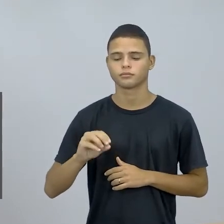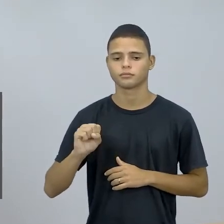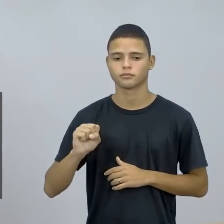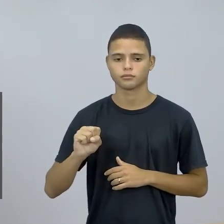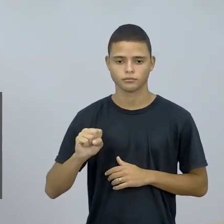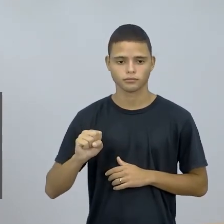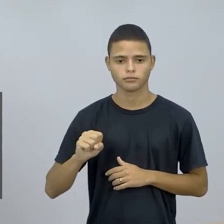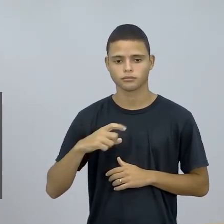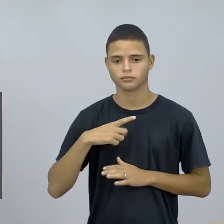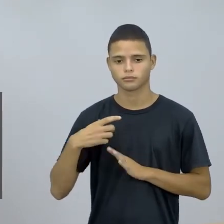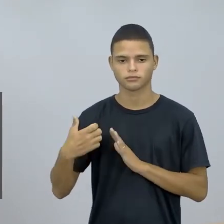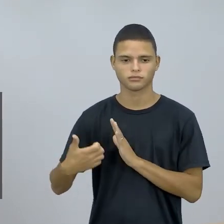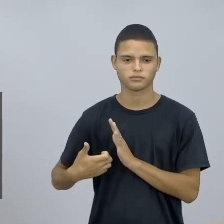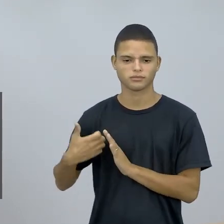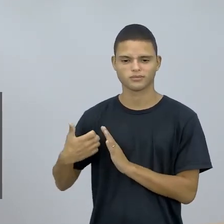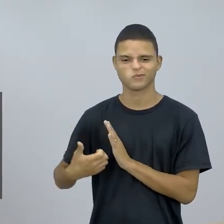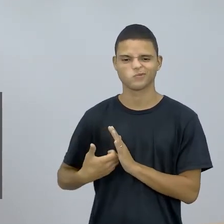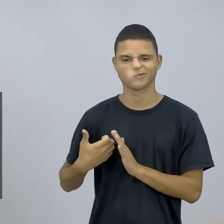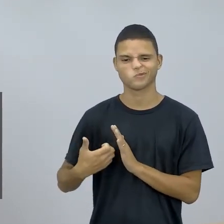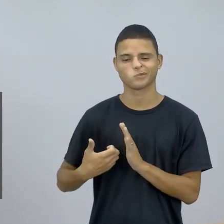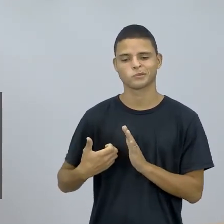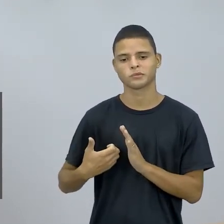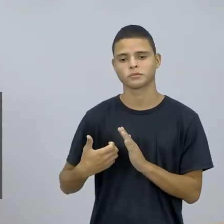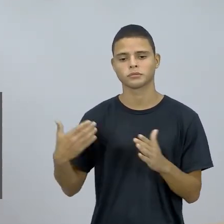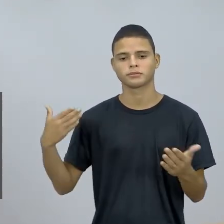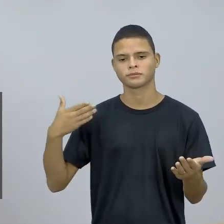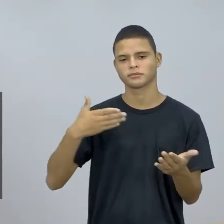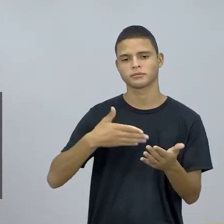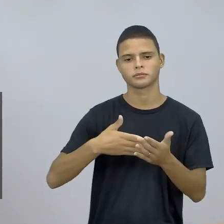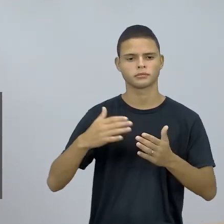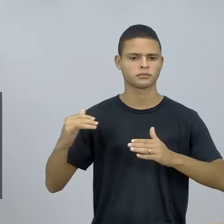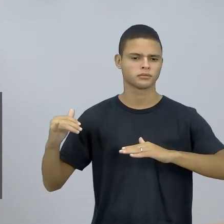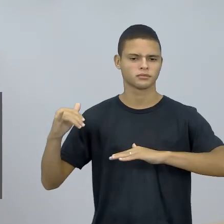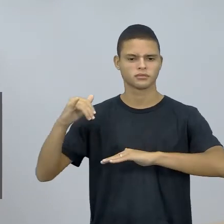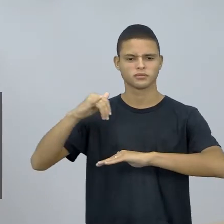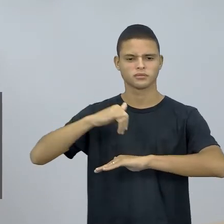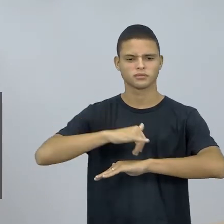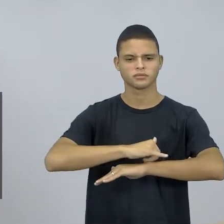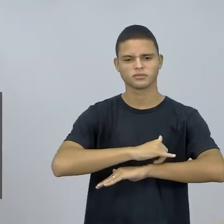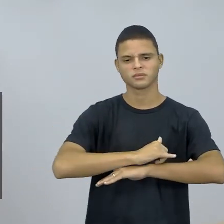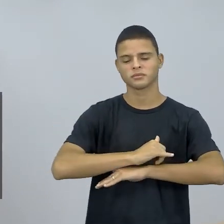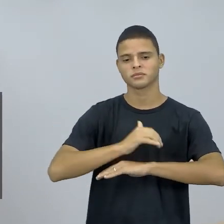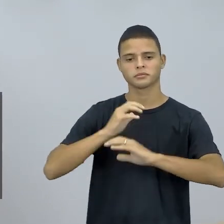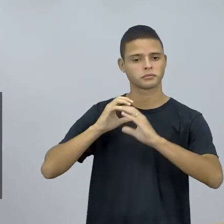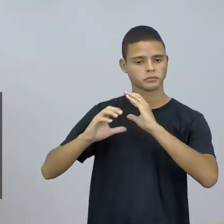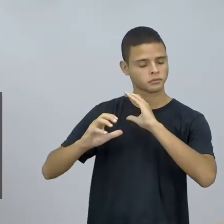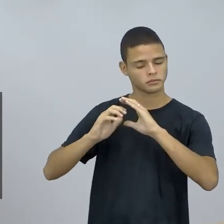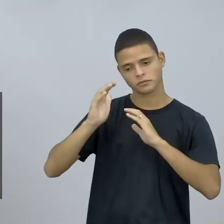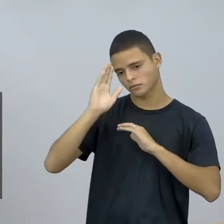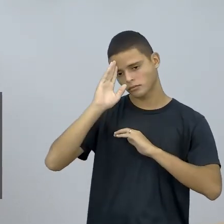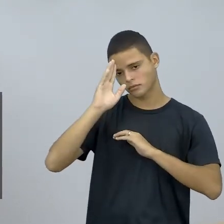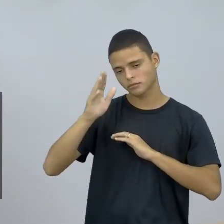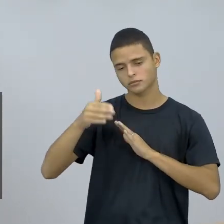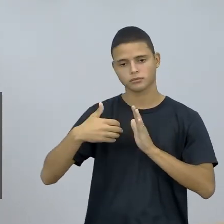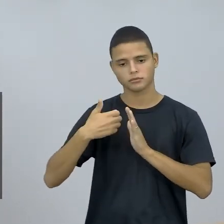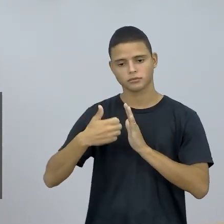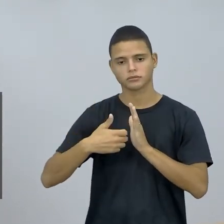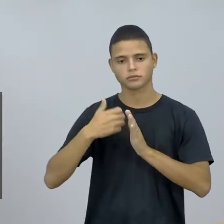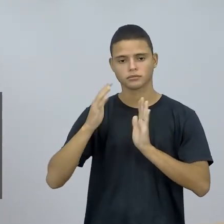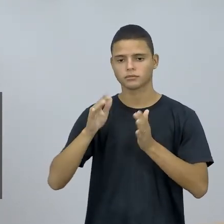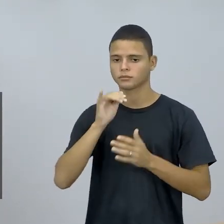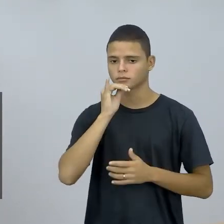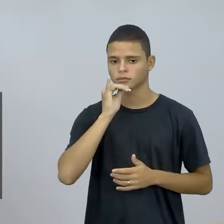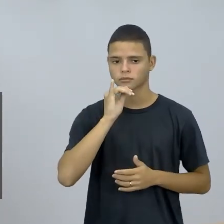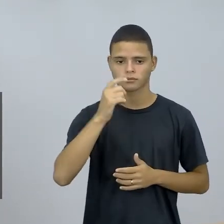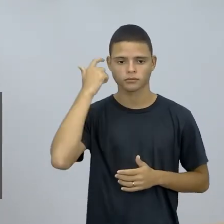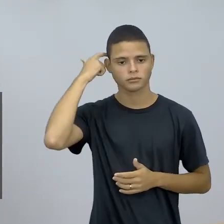a empresa ali, quando nós chegamos no aeroporto, comunicou lá a empresa já comunicou lá em